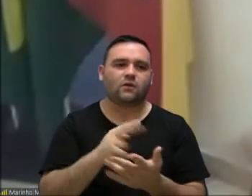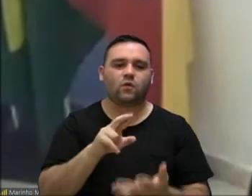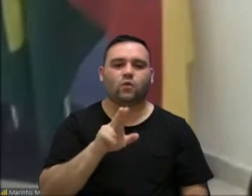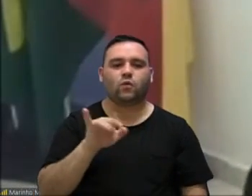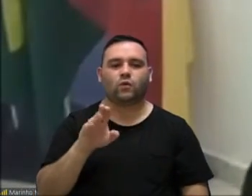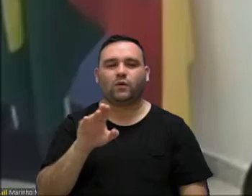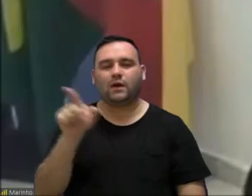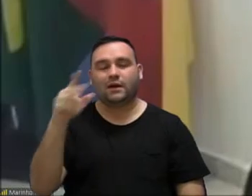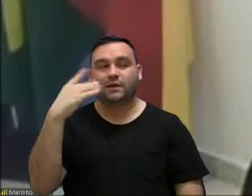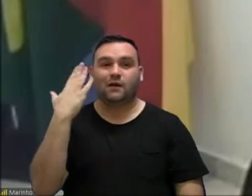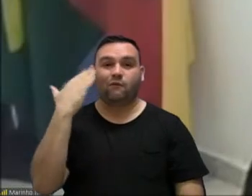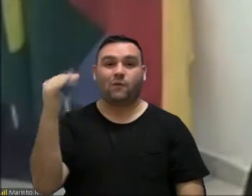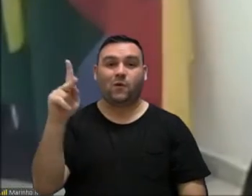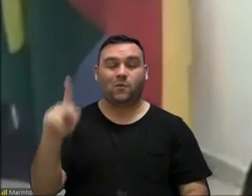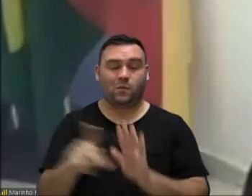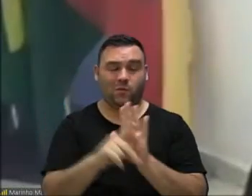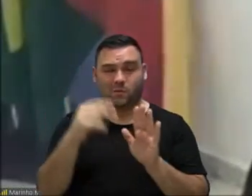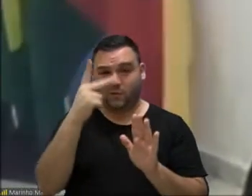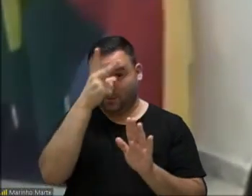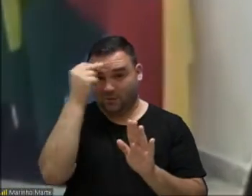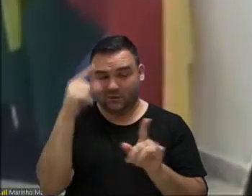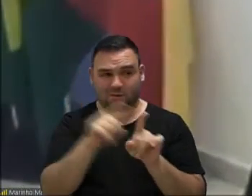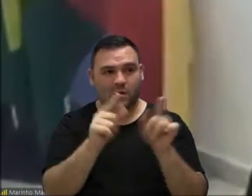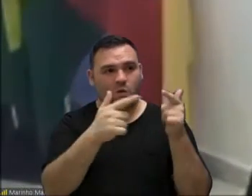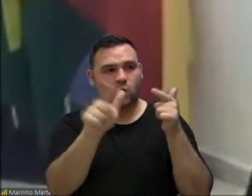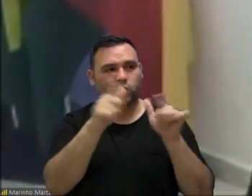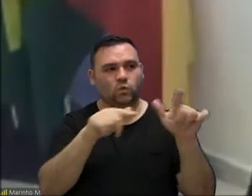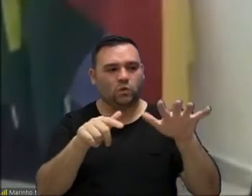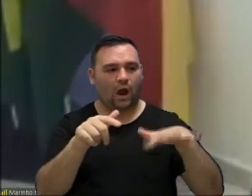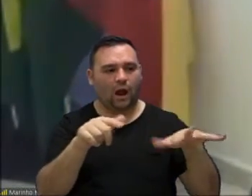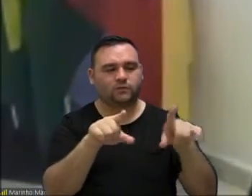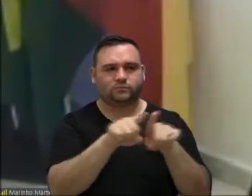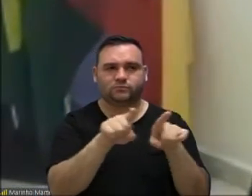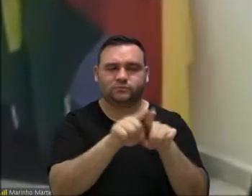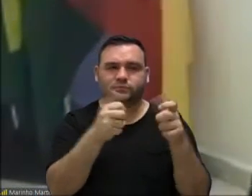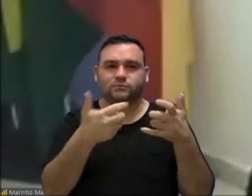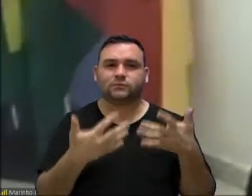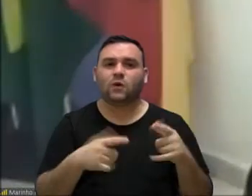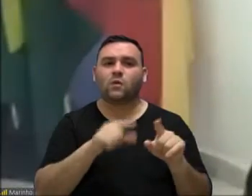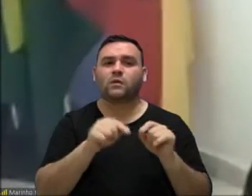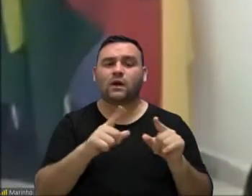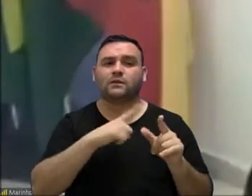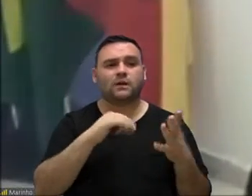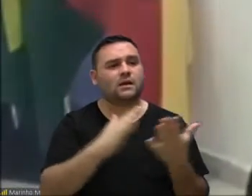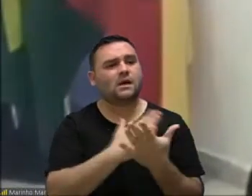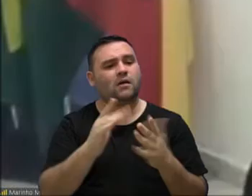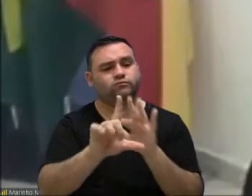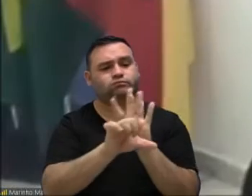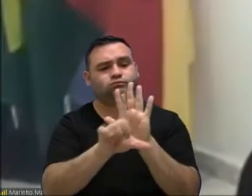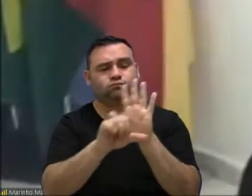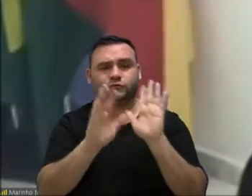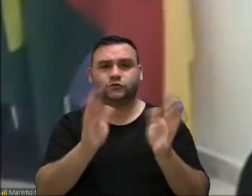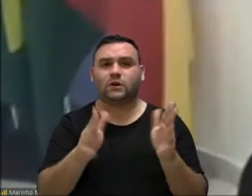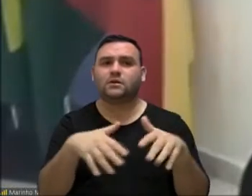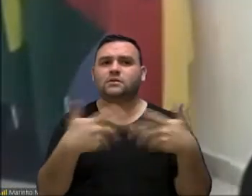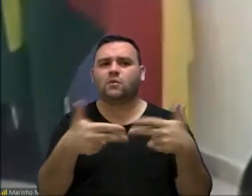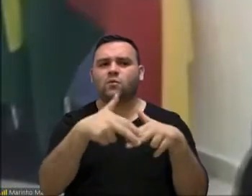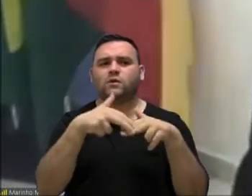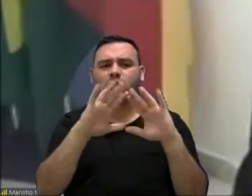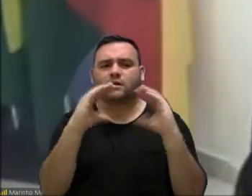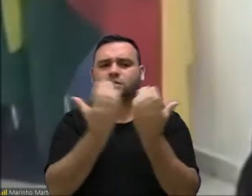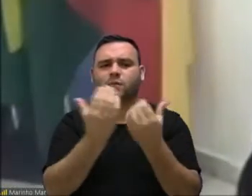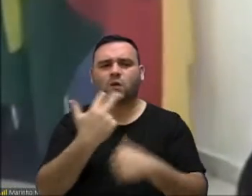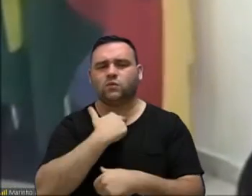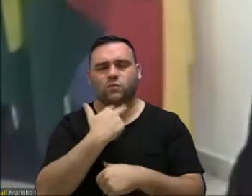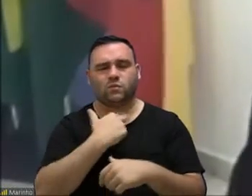Barbosa da prefeitura mas de outros de outros setores também é de que já existe uma lei e que portanto a